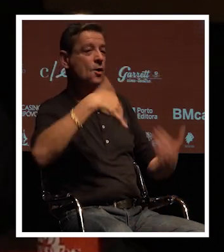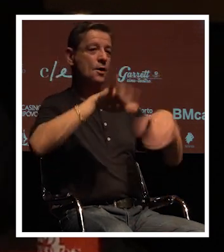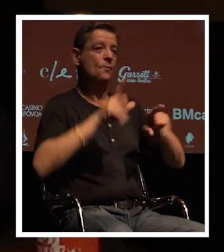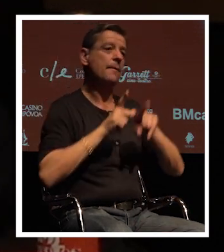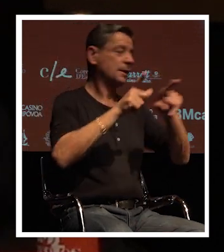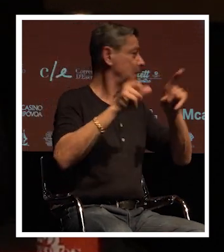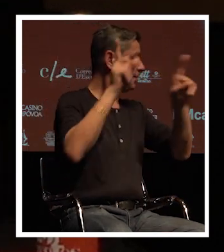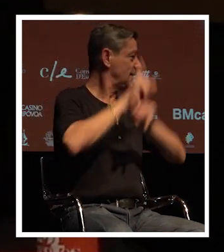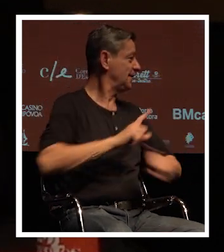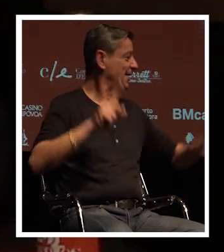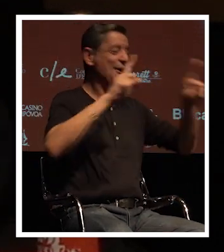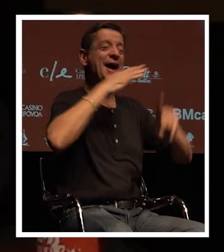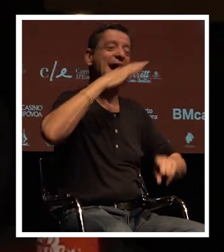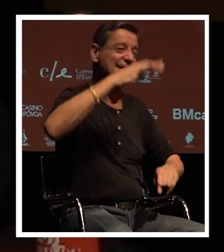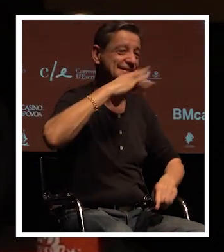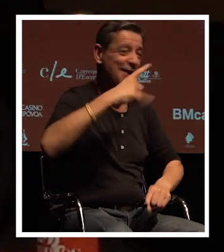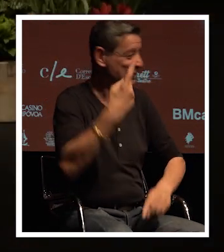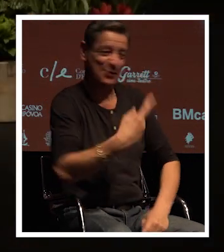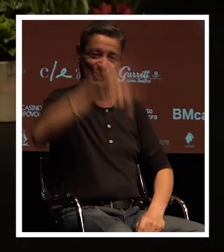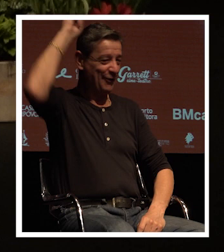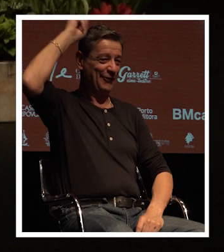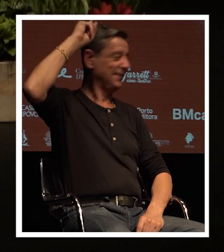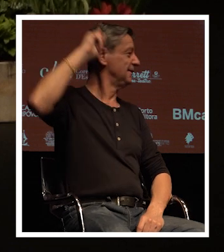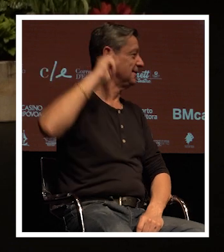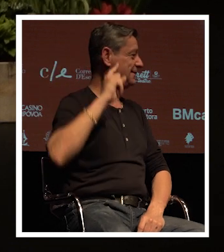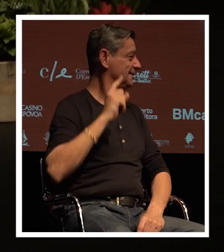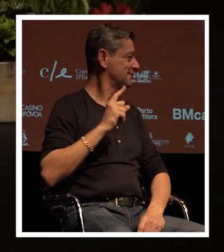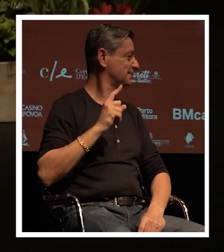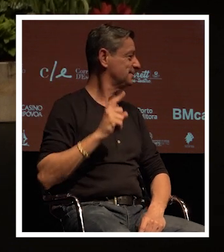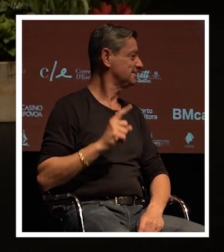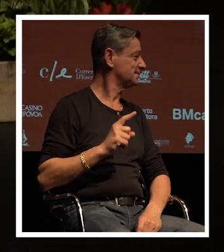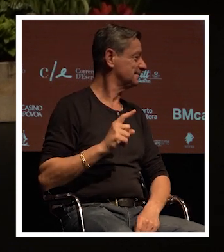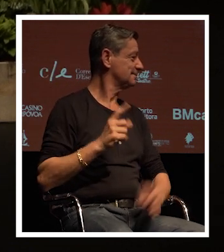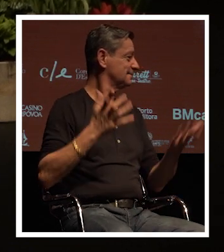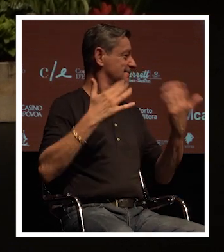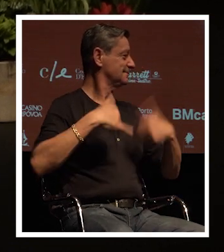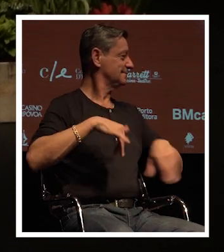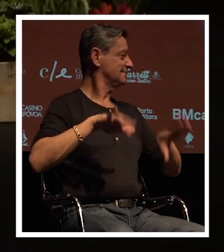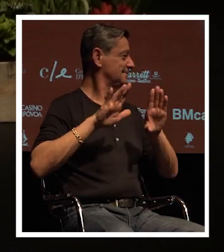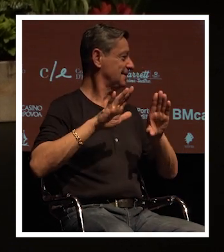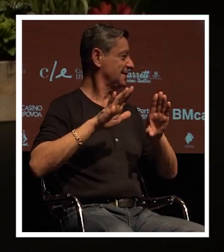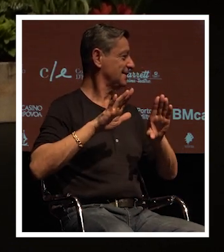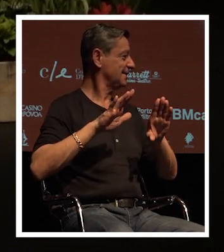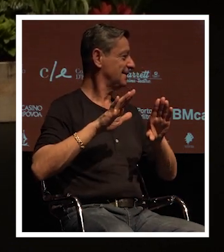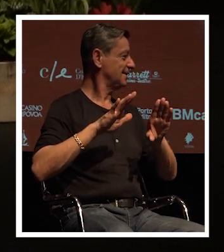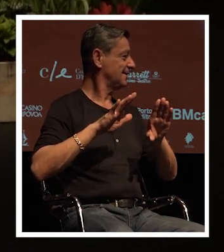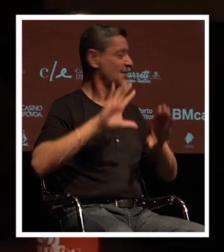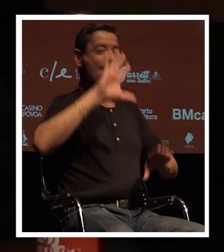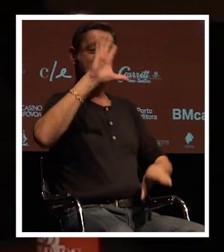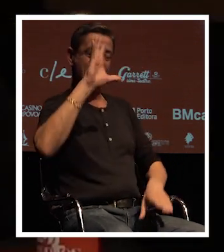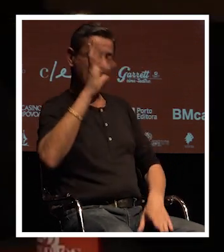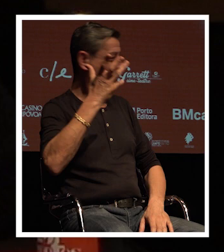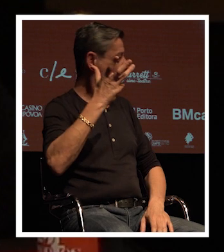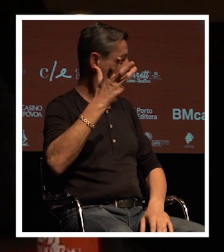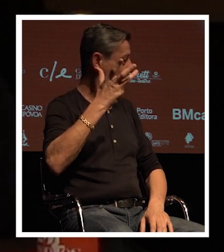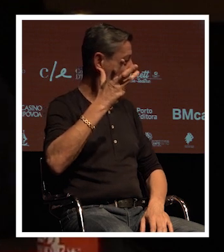ti ó brinhosa o o Careca nem podia mentir disse-me um dia Car quando uma cobra